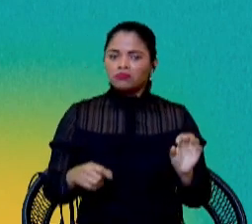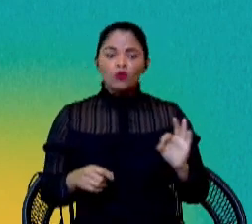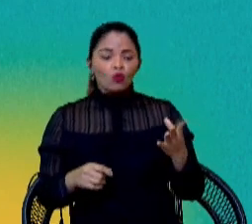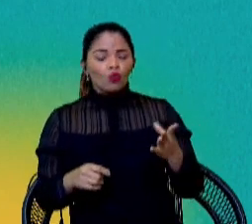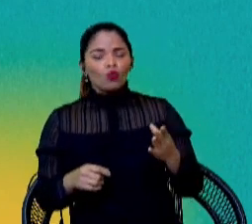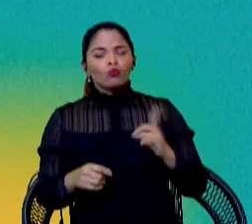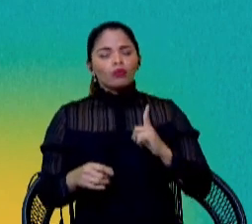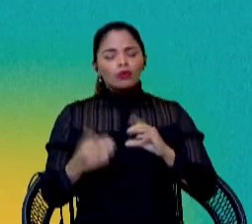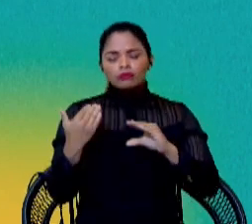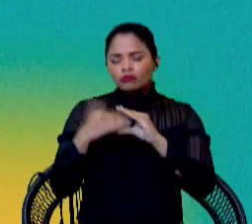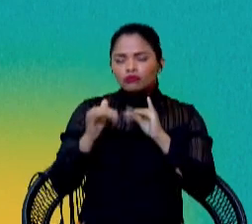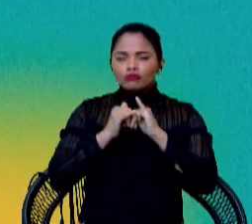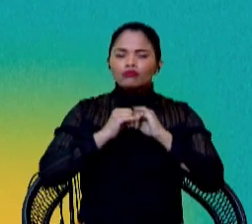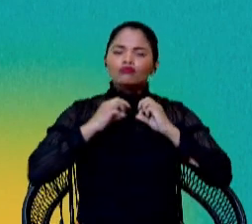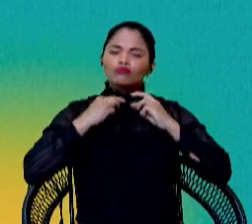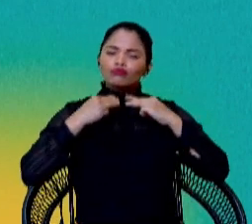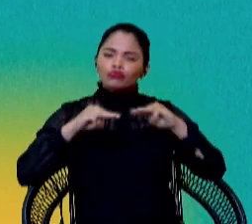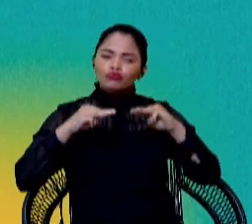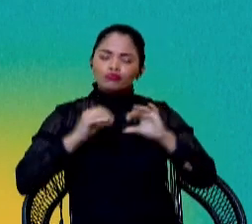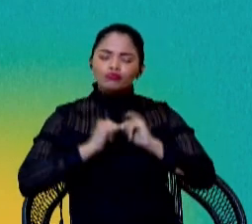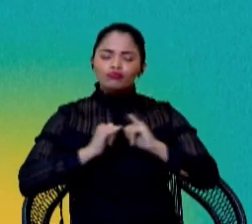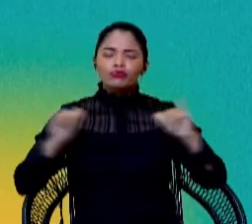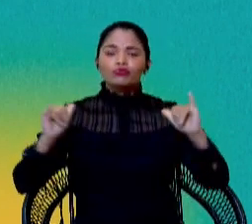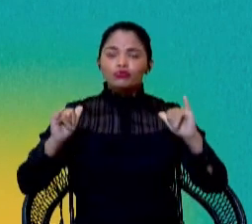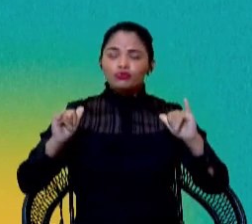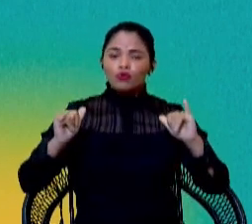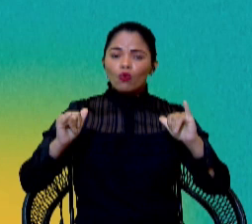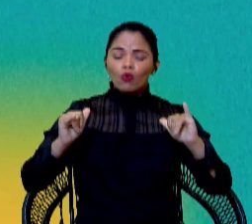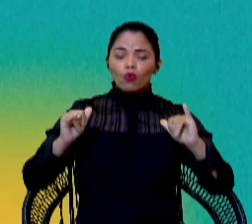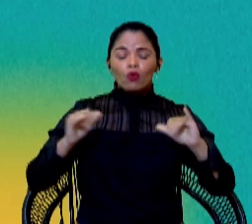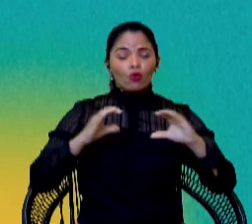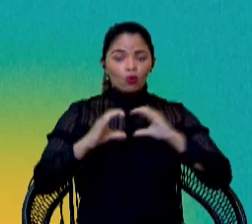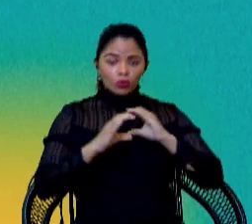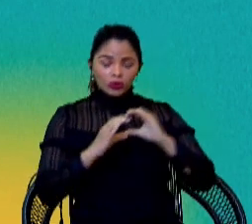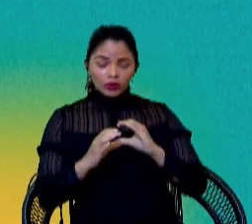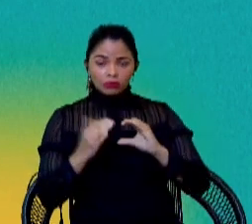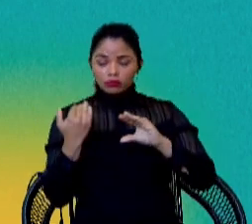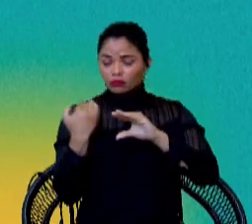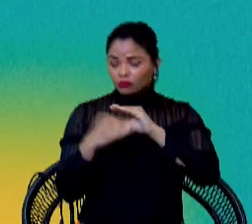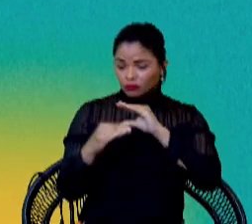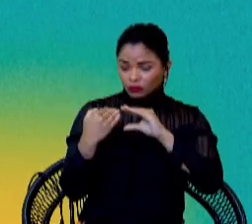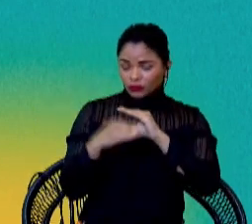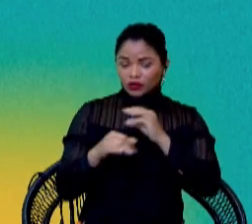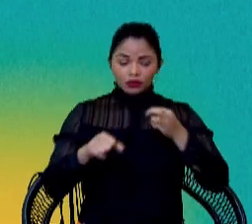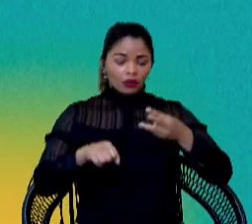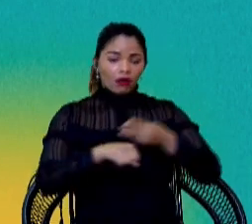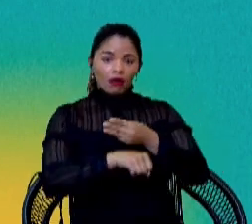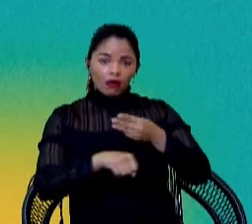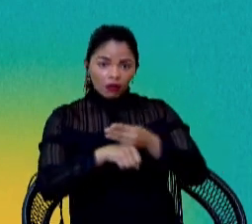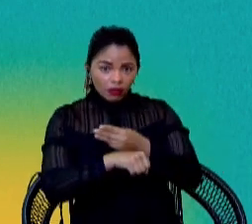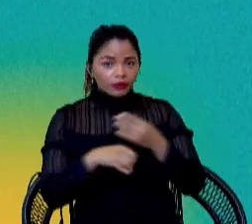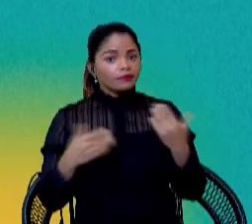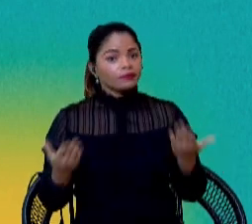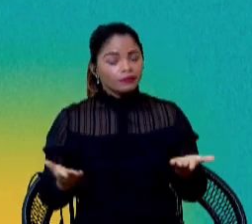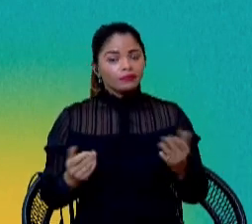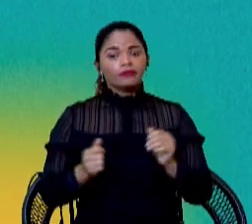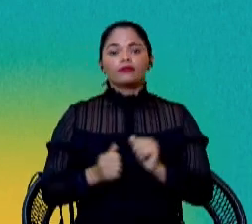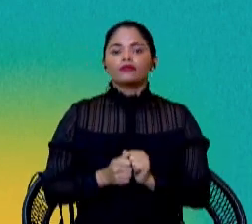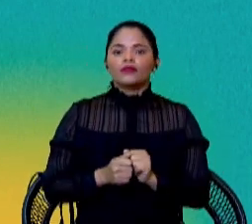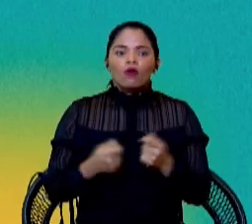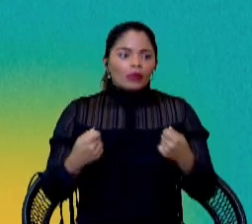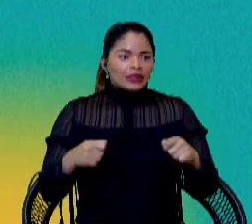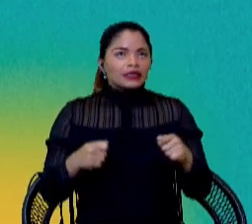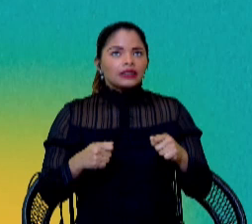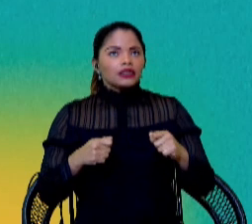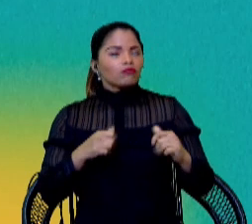mandar e-mail marketing, eu posso gerar essa base depois para mandar uma comunicação por SMS, mandar uma comunicação por WhatsApp, por exemplo. Ah, eu preciso